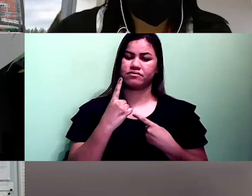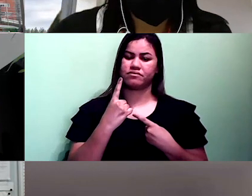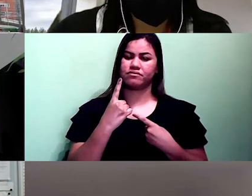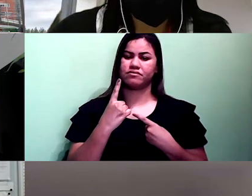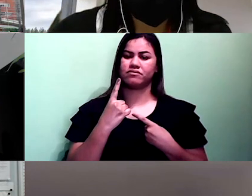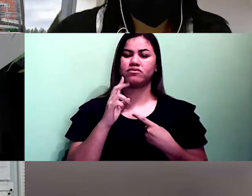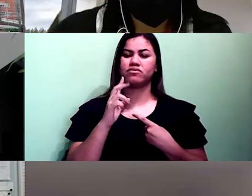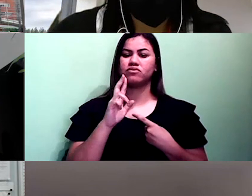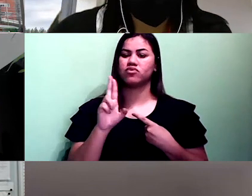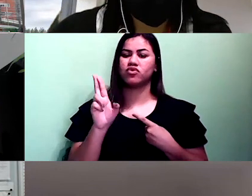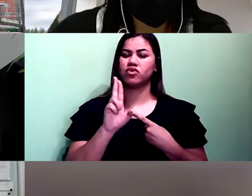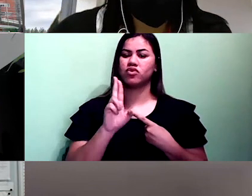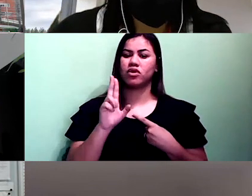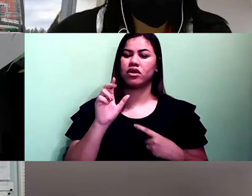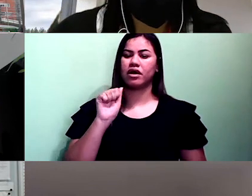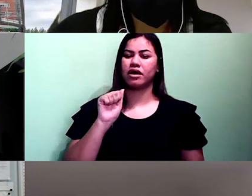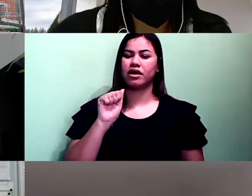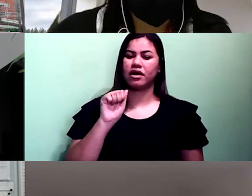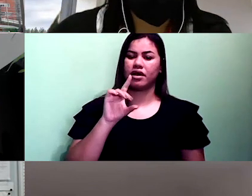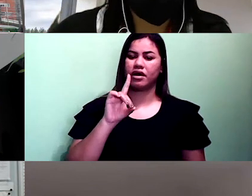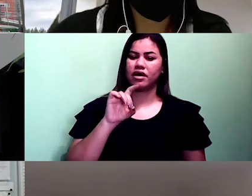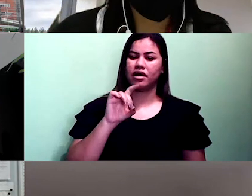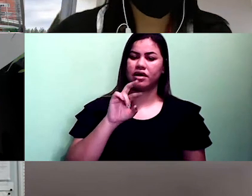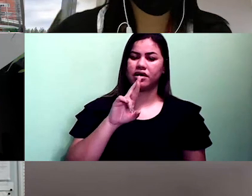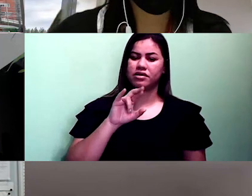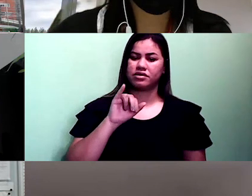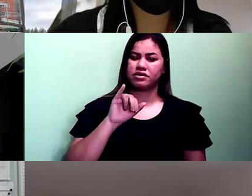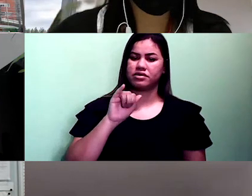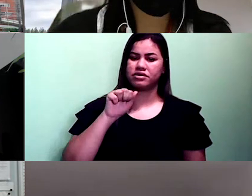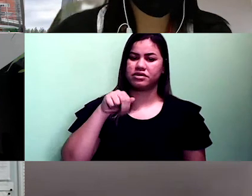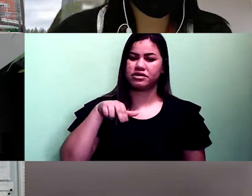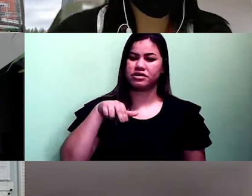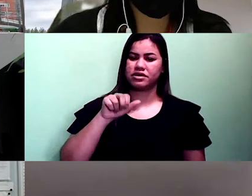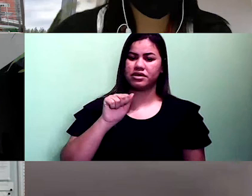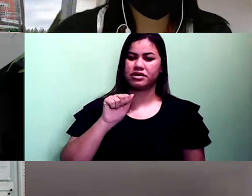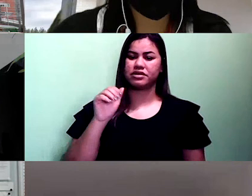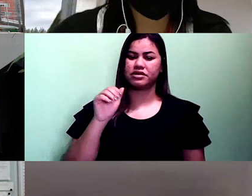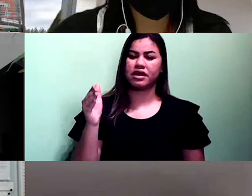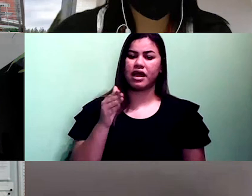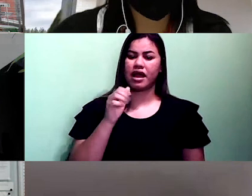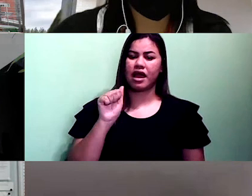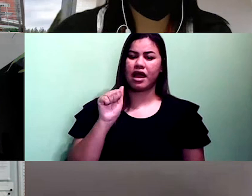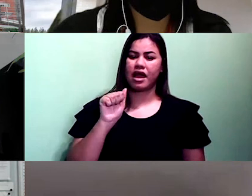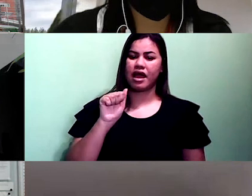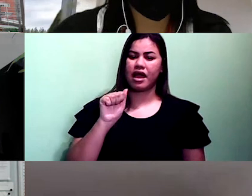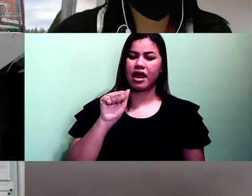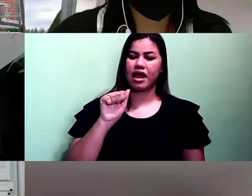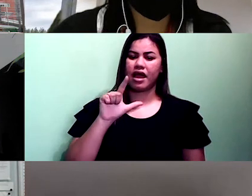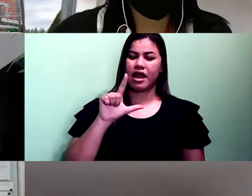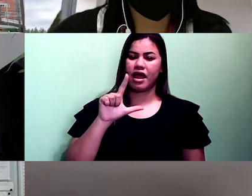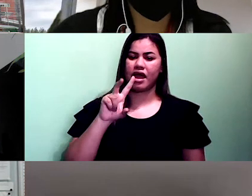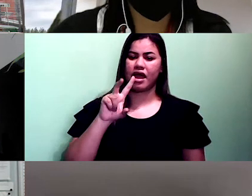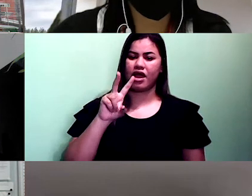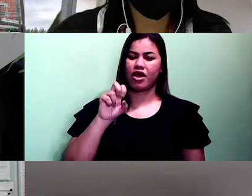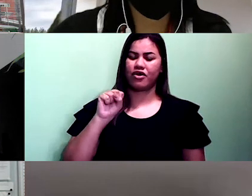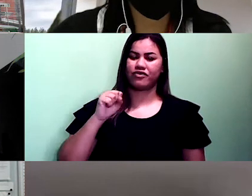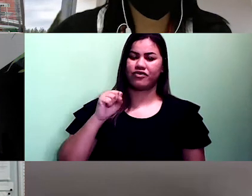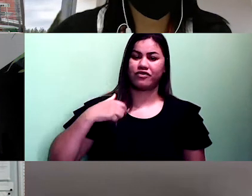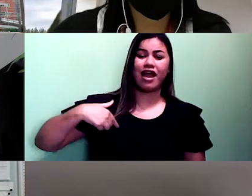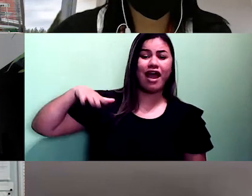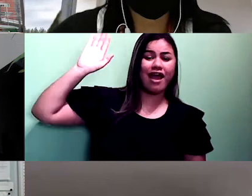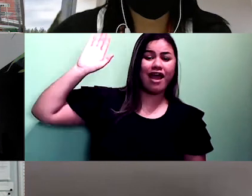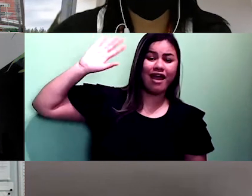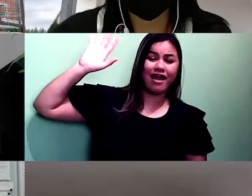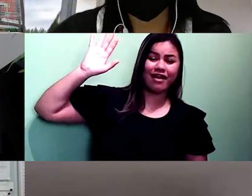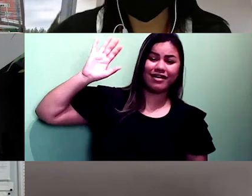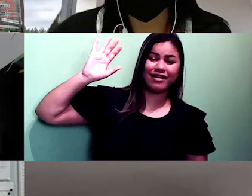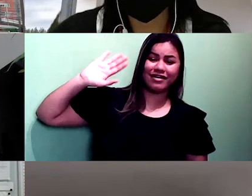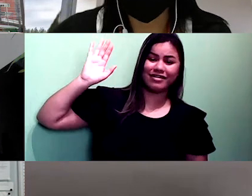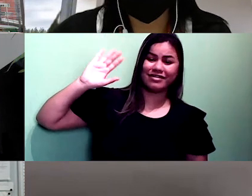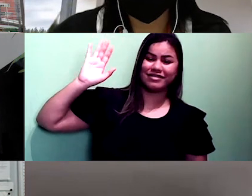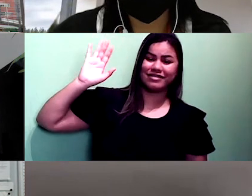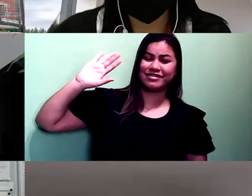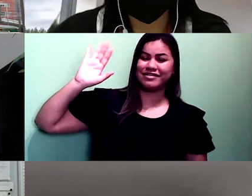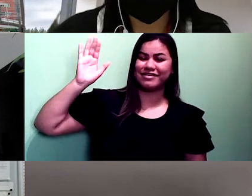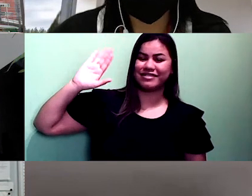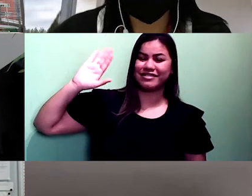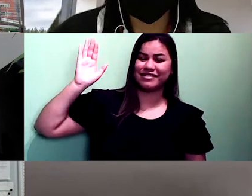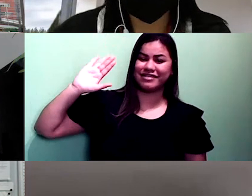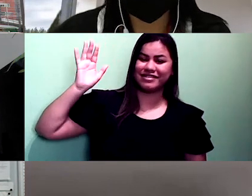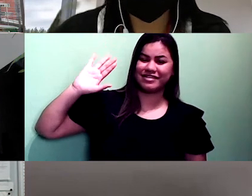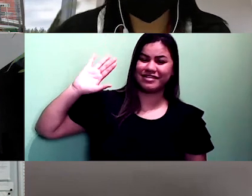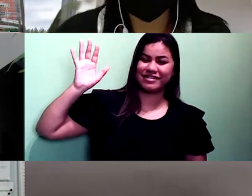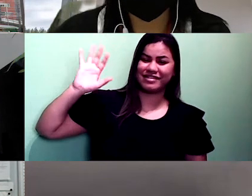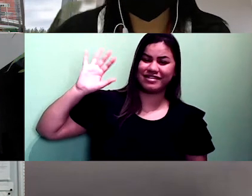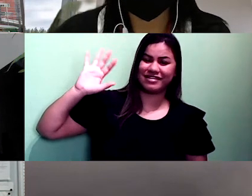Número 1, Adriana Alves de Lima. Número 4. Ei, tá aqui. Calma, doutor, só ver se ela tá